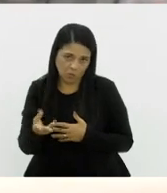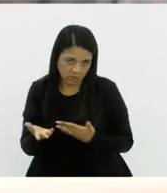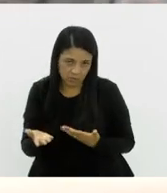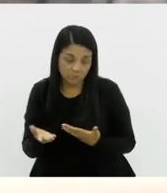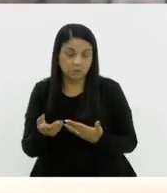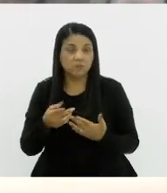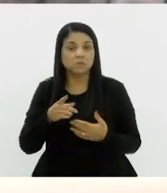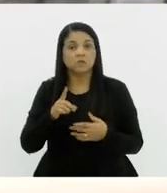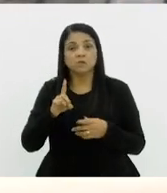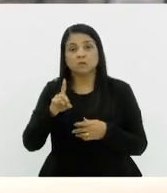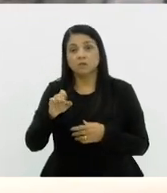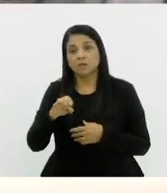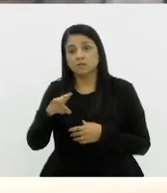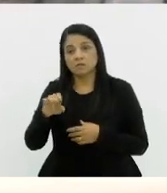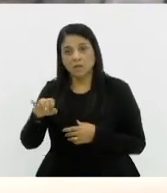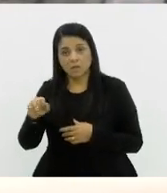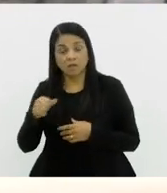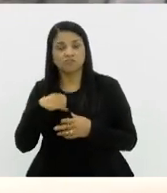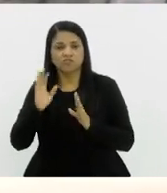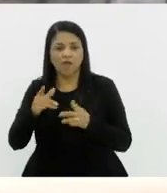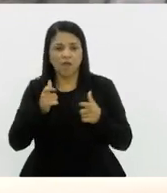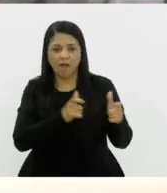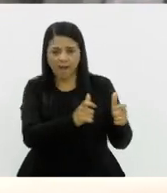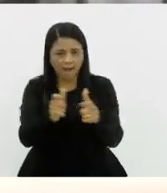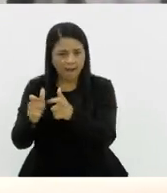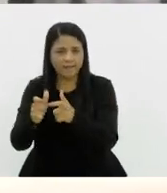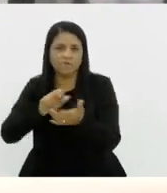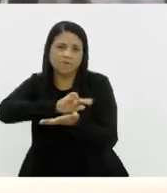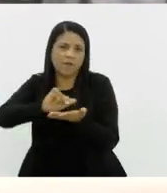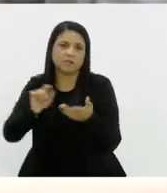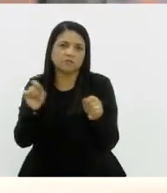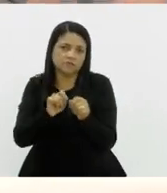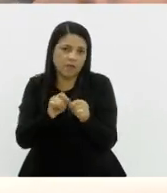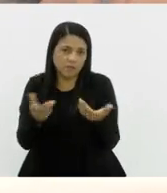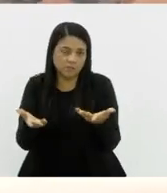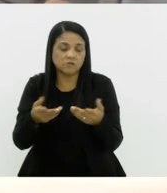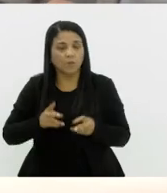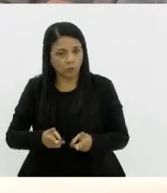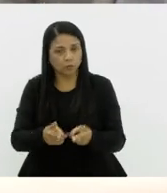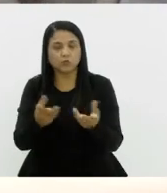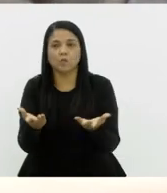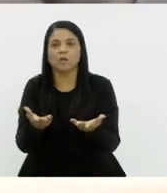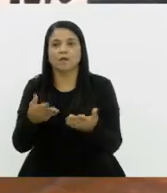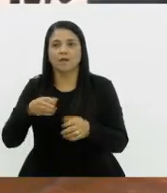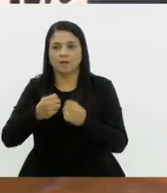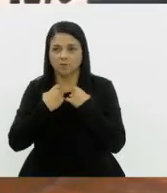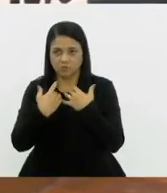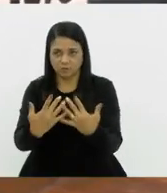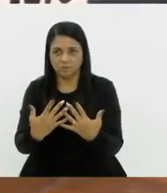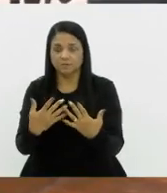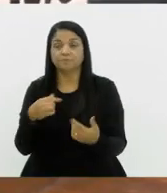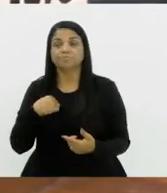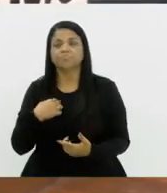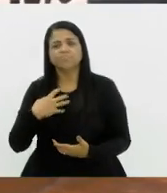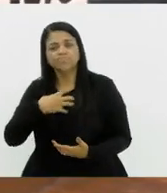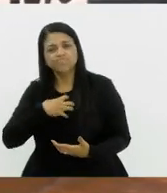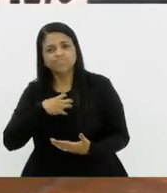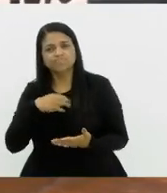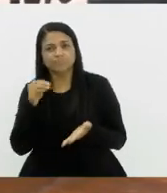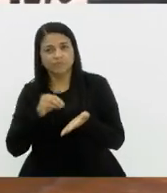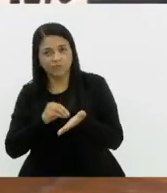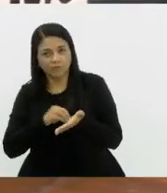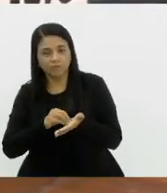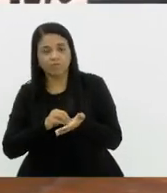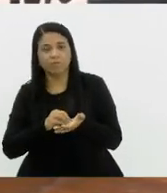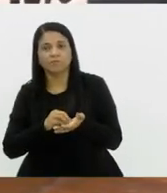áreas, estender para algumas outras, não vejo que seja uma coisa. Vamos continuar. Tá. Eu só senti falta um pouco